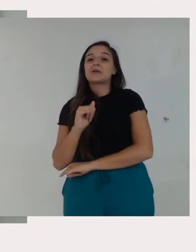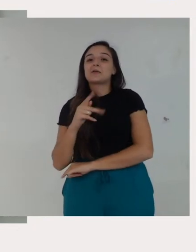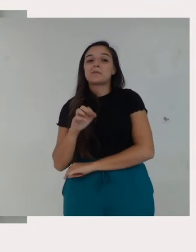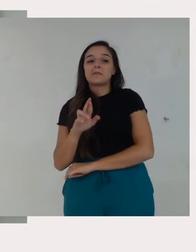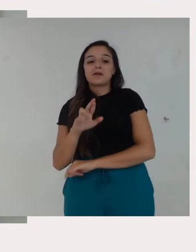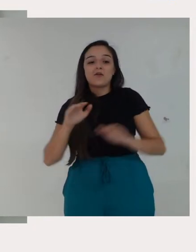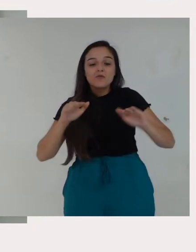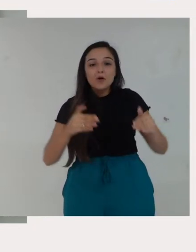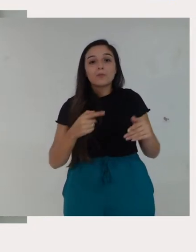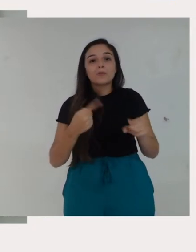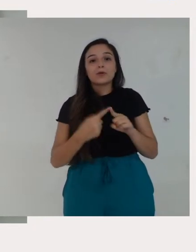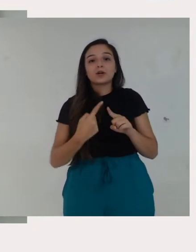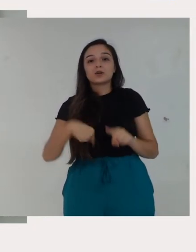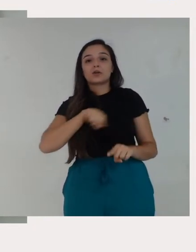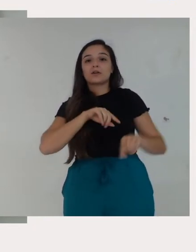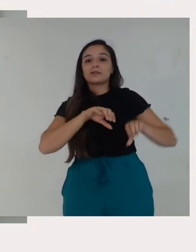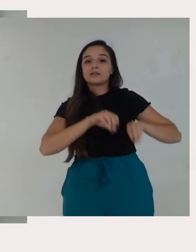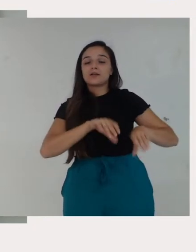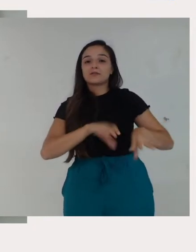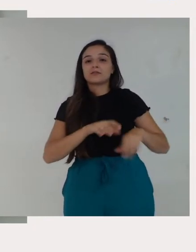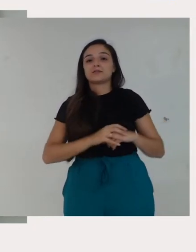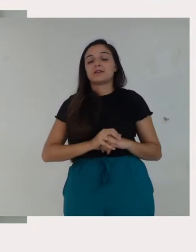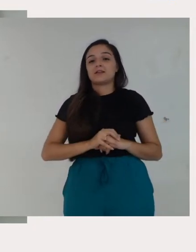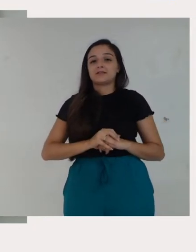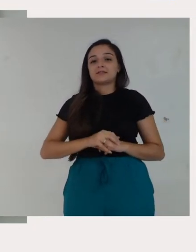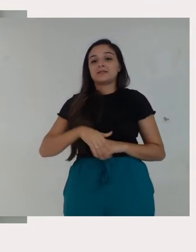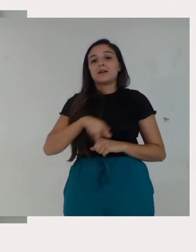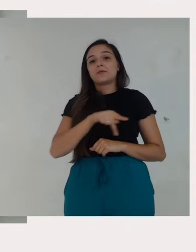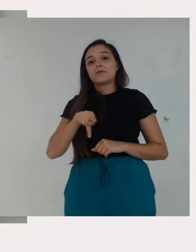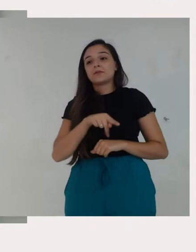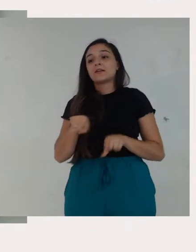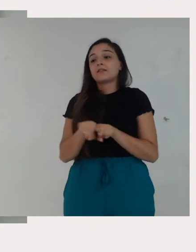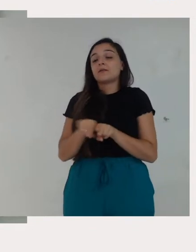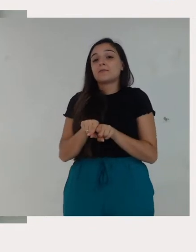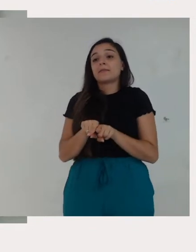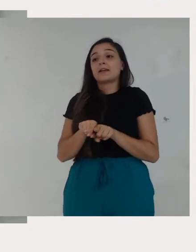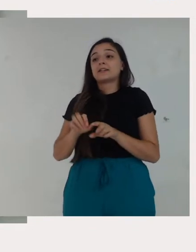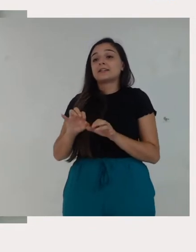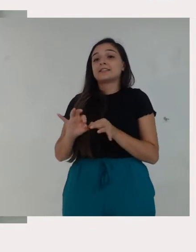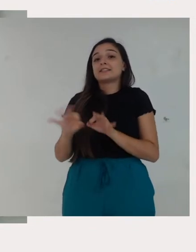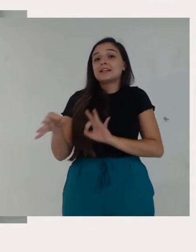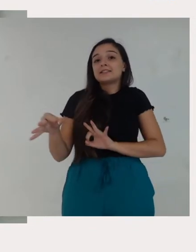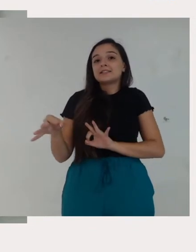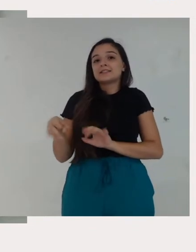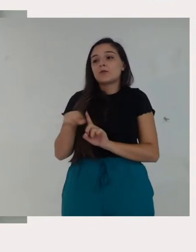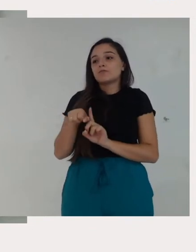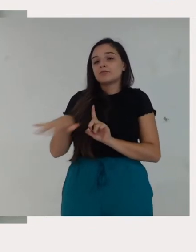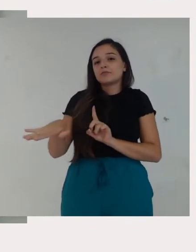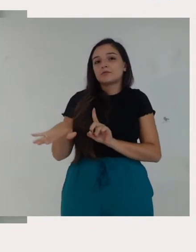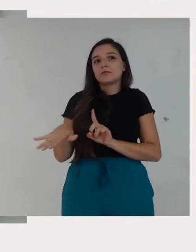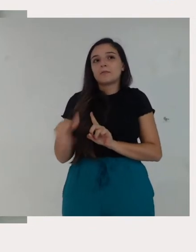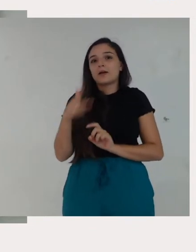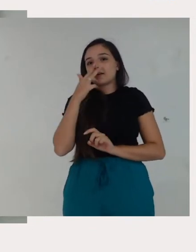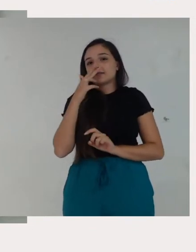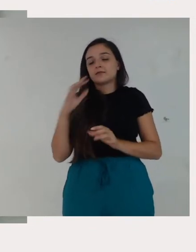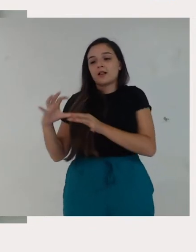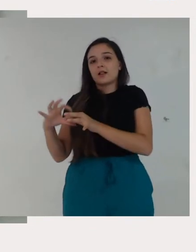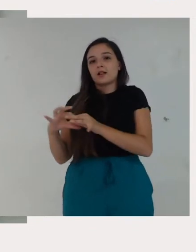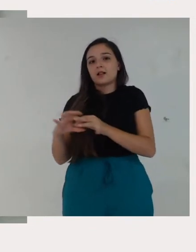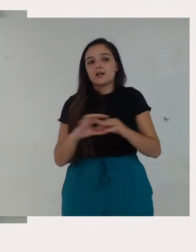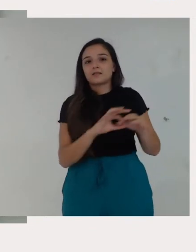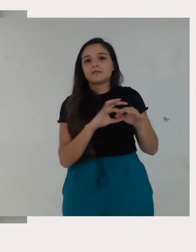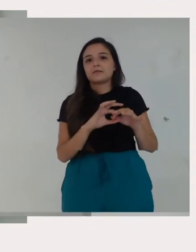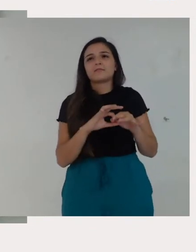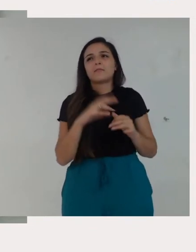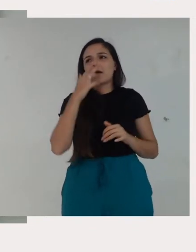docência, ensino e extensão, e eles estão imbricados. Sempre, né? Parecem dispersos, mas